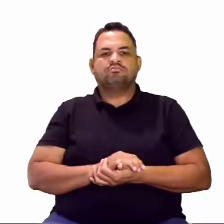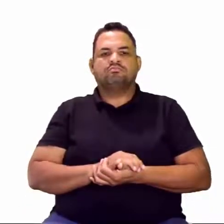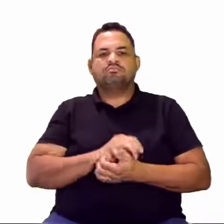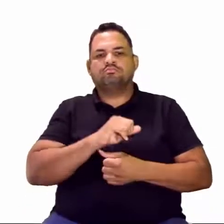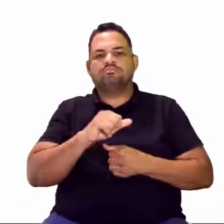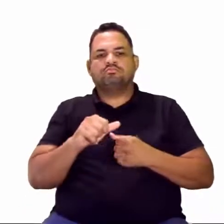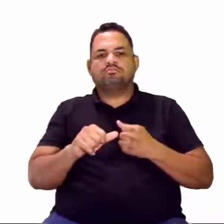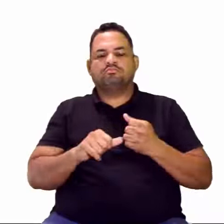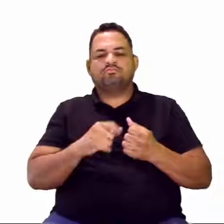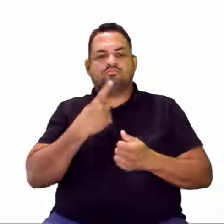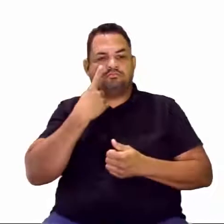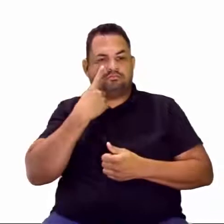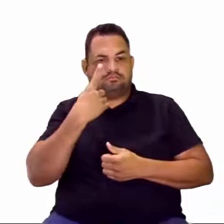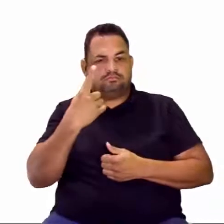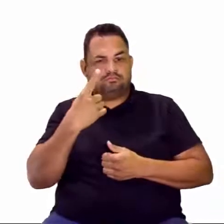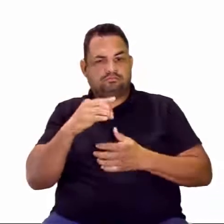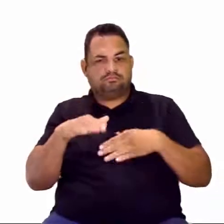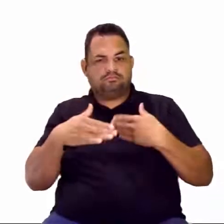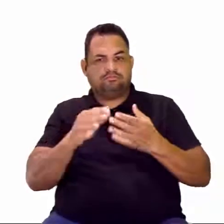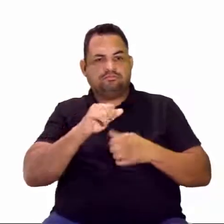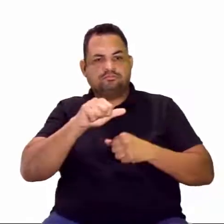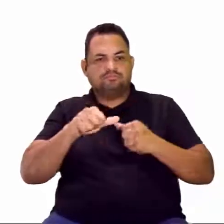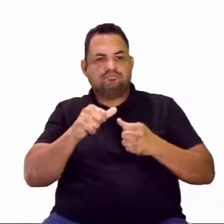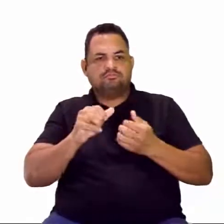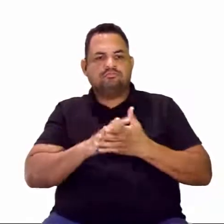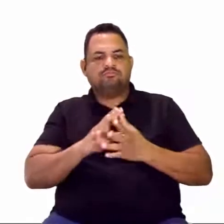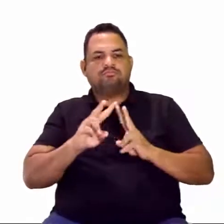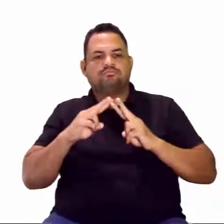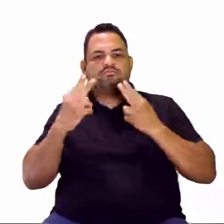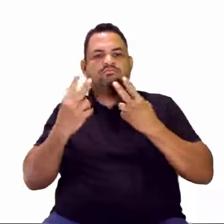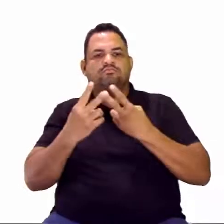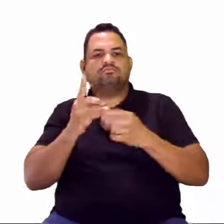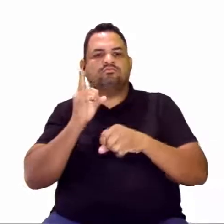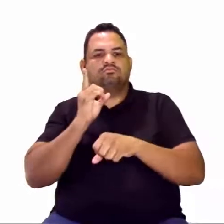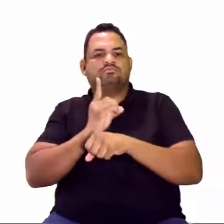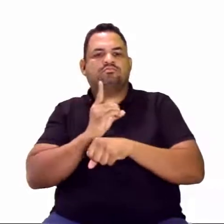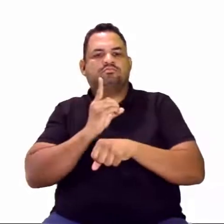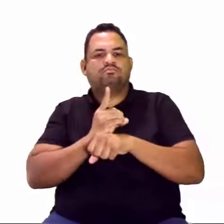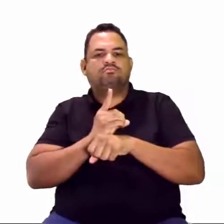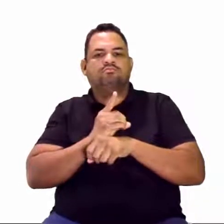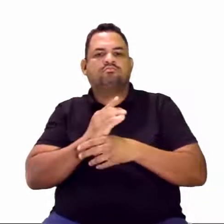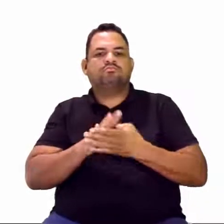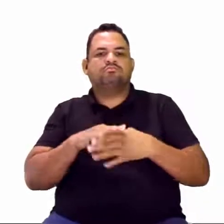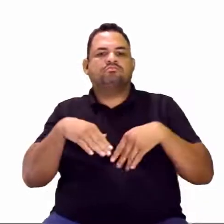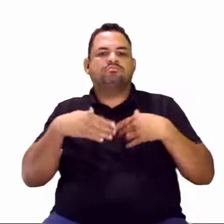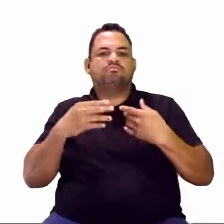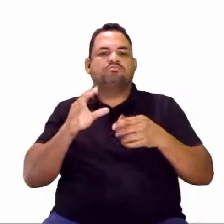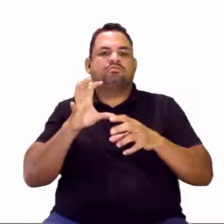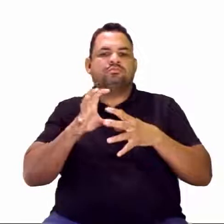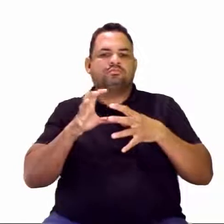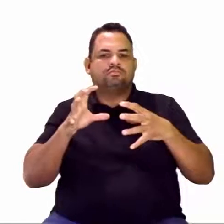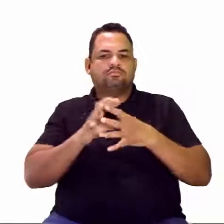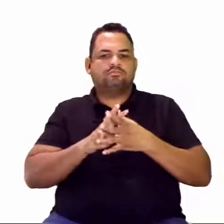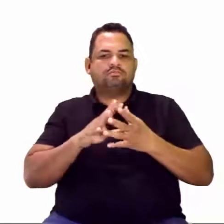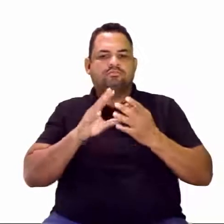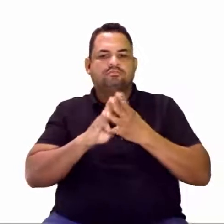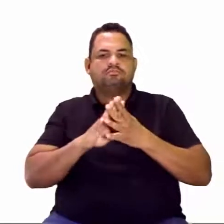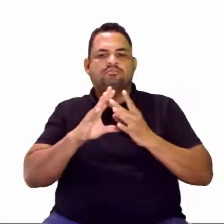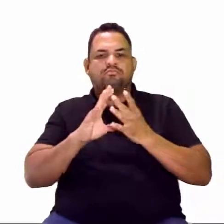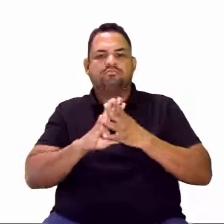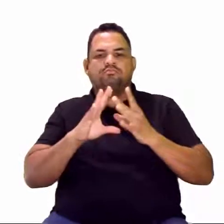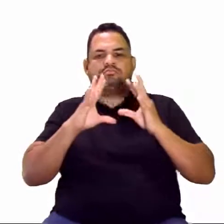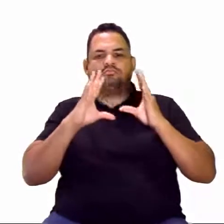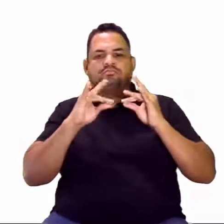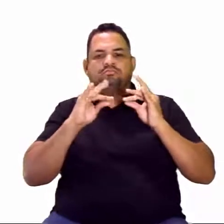são variáveis observadas quando se altera o volume, quando se altera a densidade, a pressão e